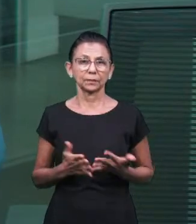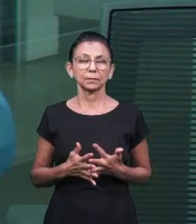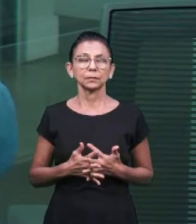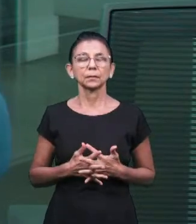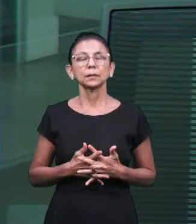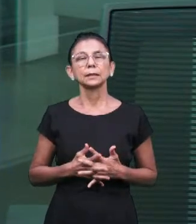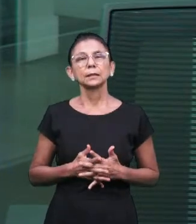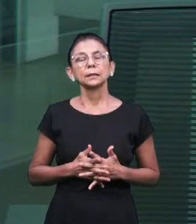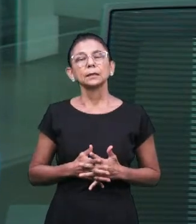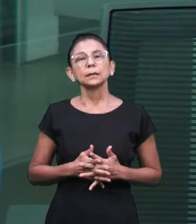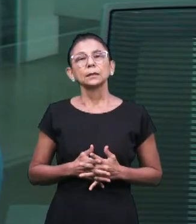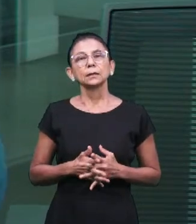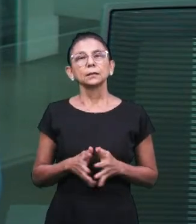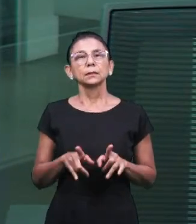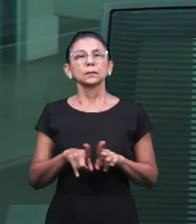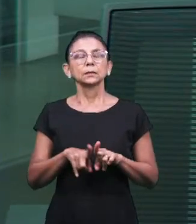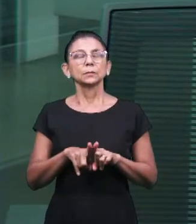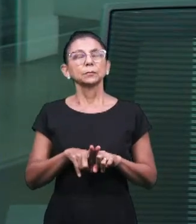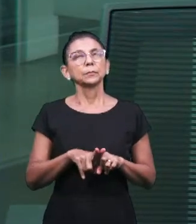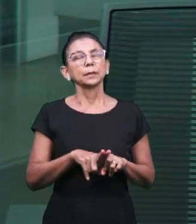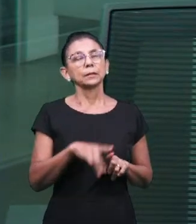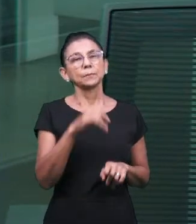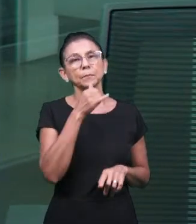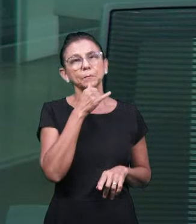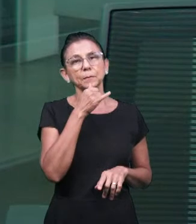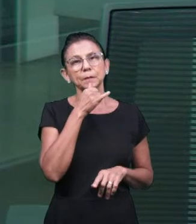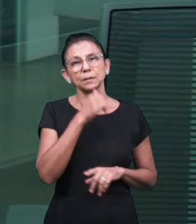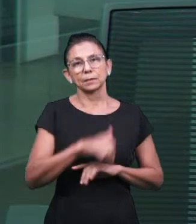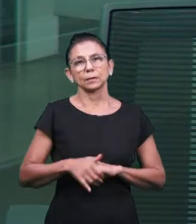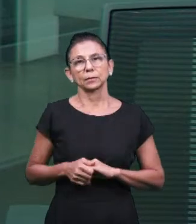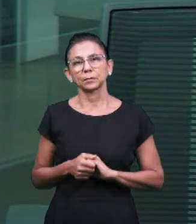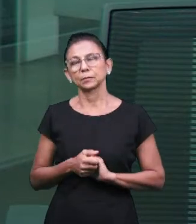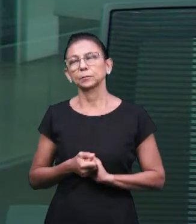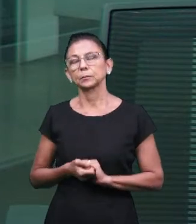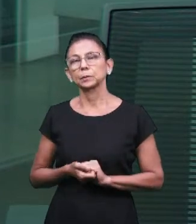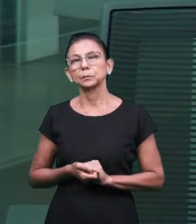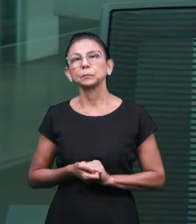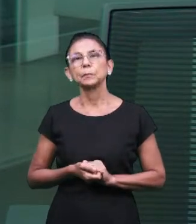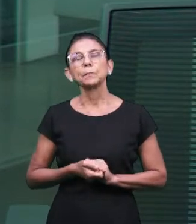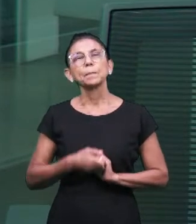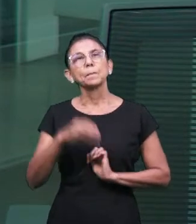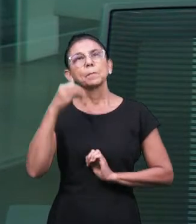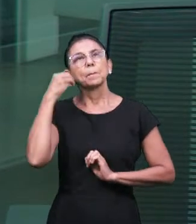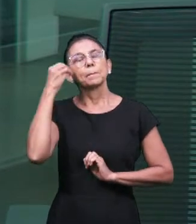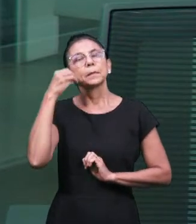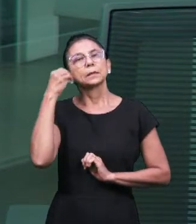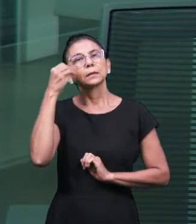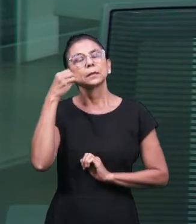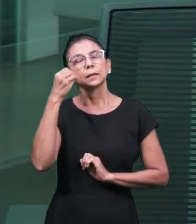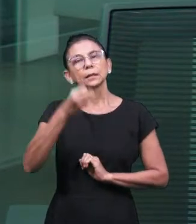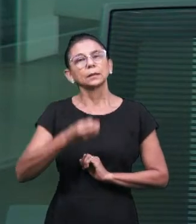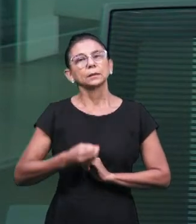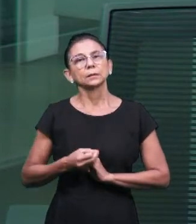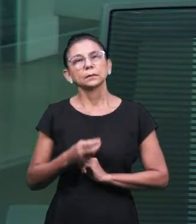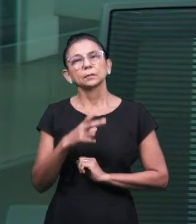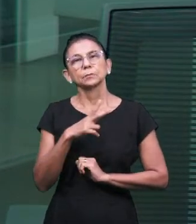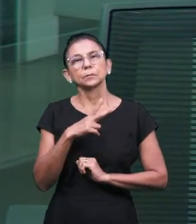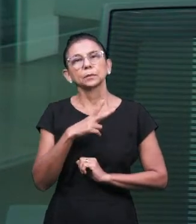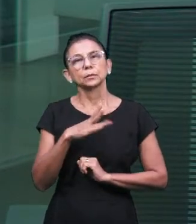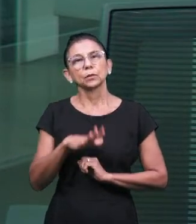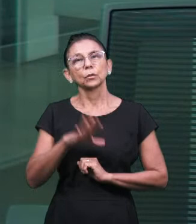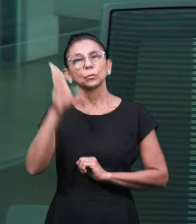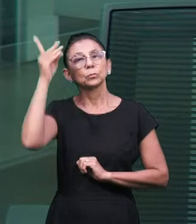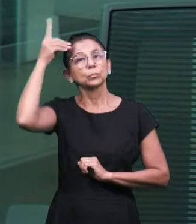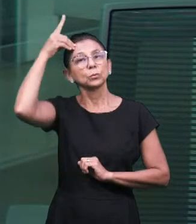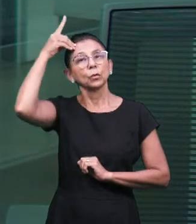A grande experiência, por exemplo, que eu tive com esse trabalho foi a experiência com dons.